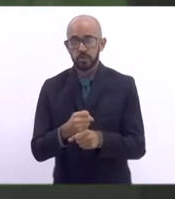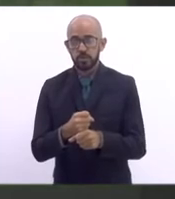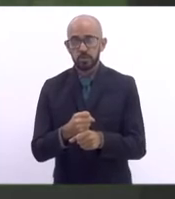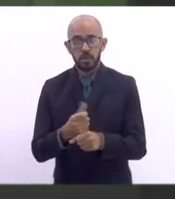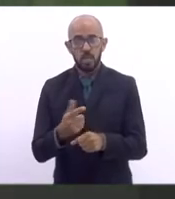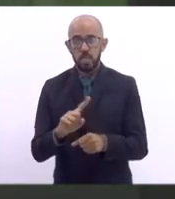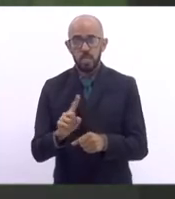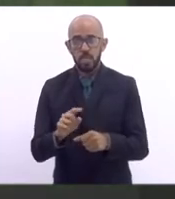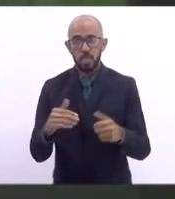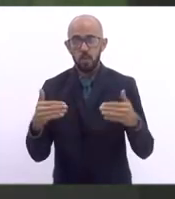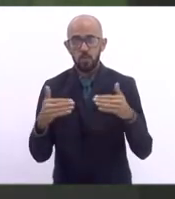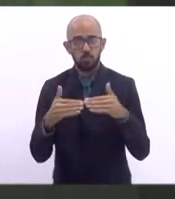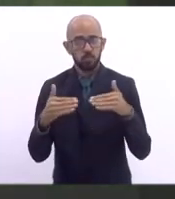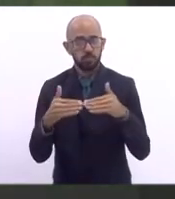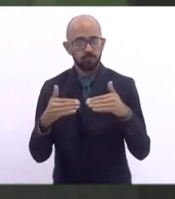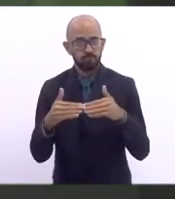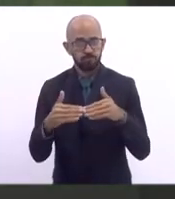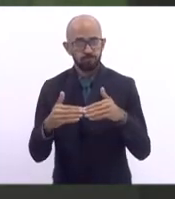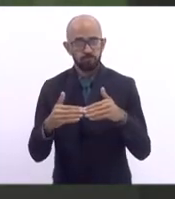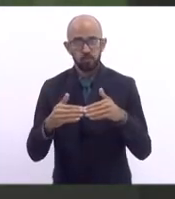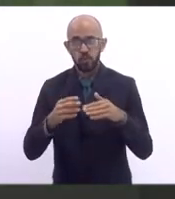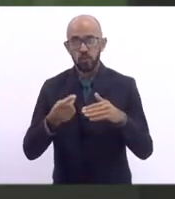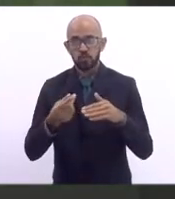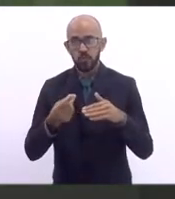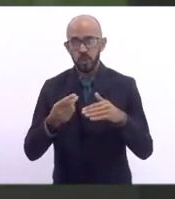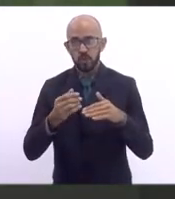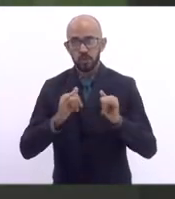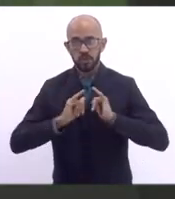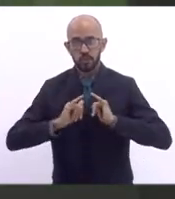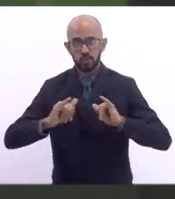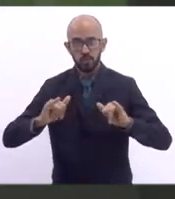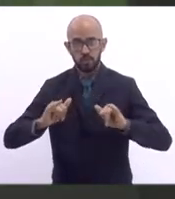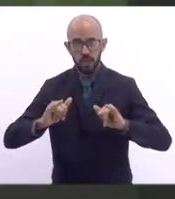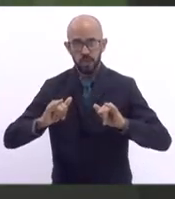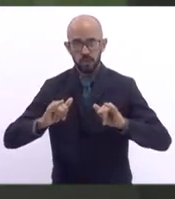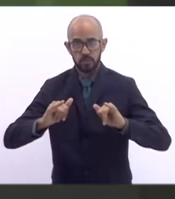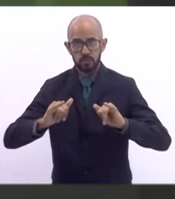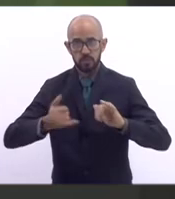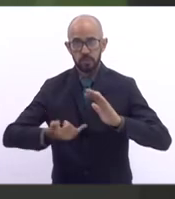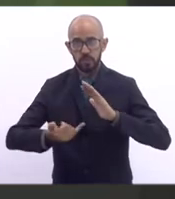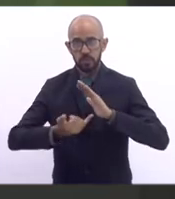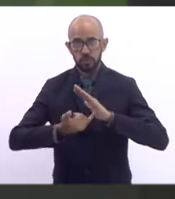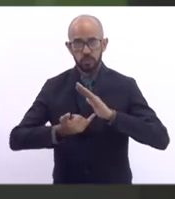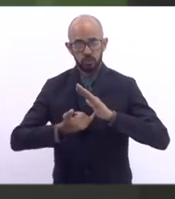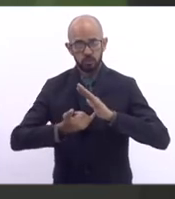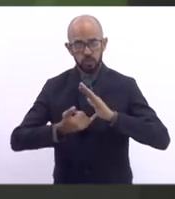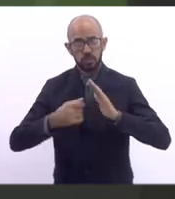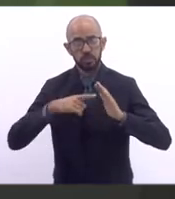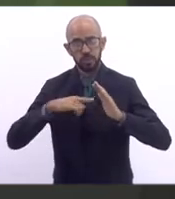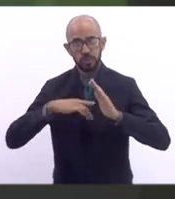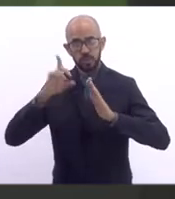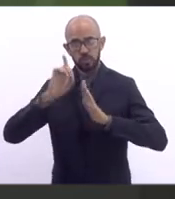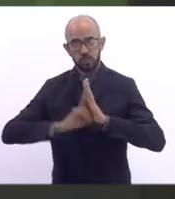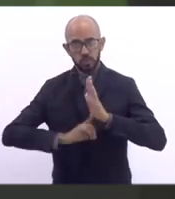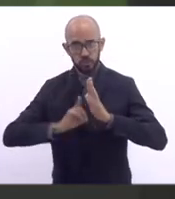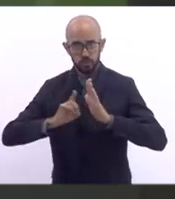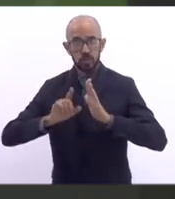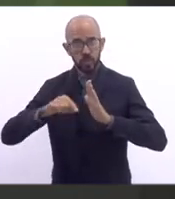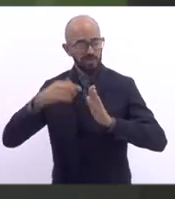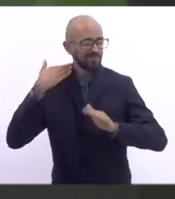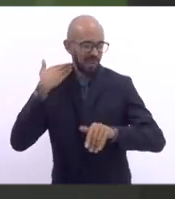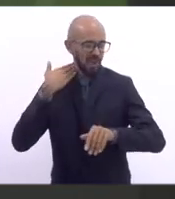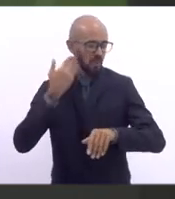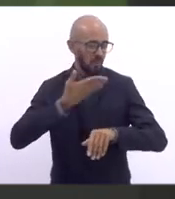coadunar II com os valores informados pelas instituições detentoras de direitos dos bancos já